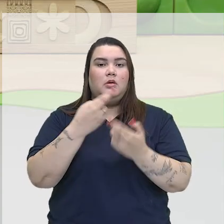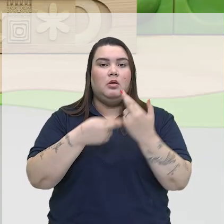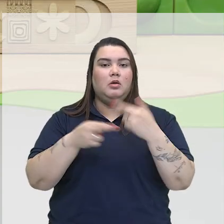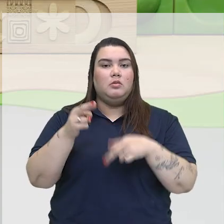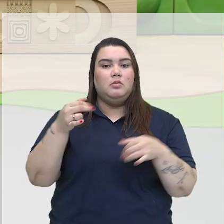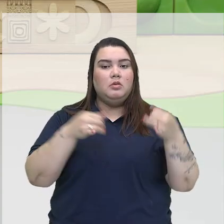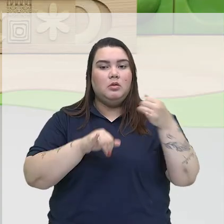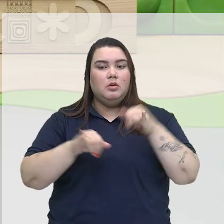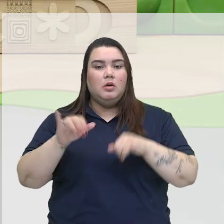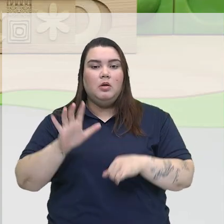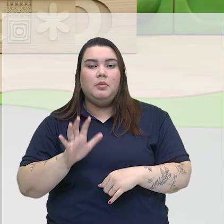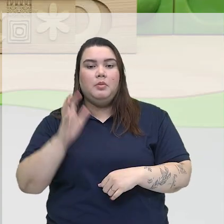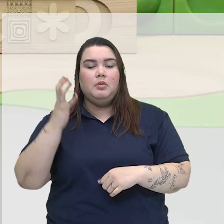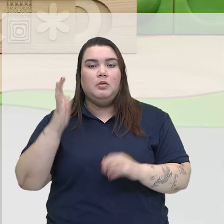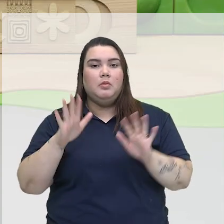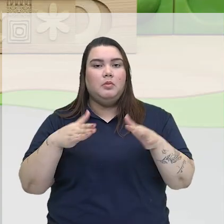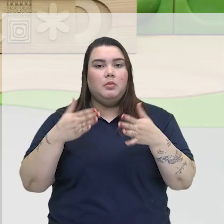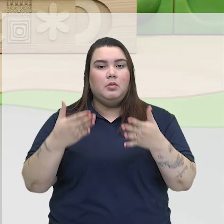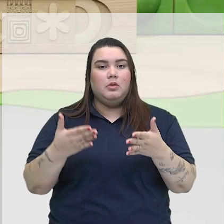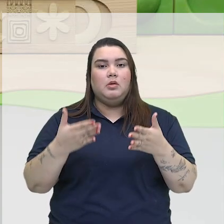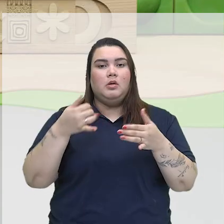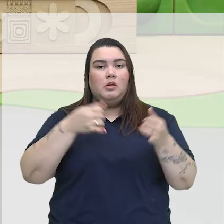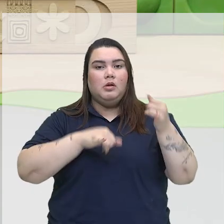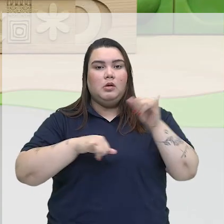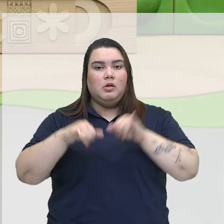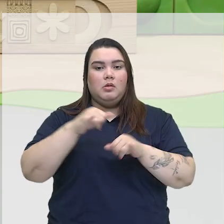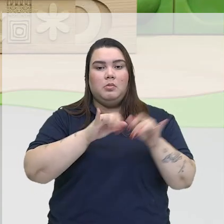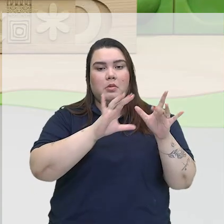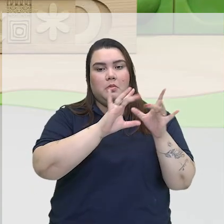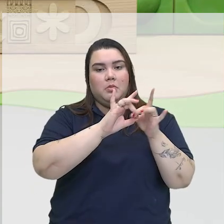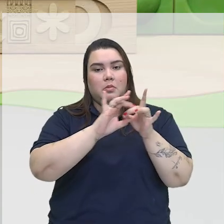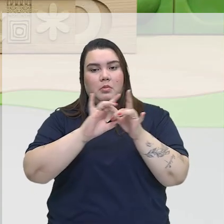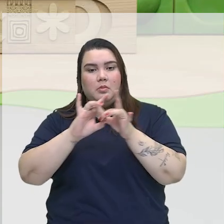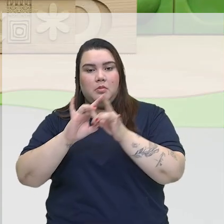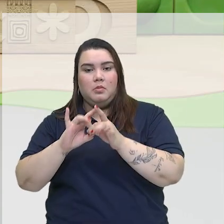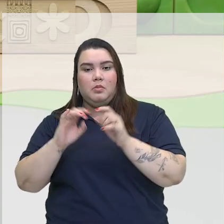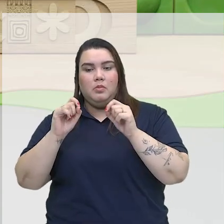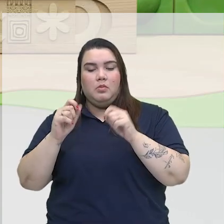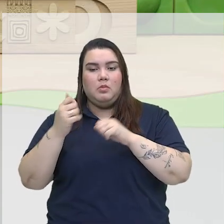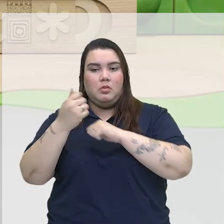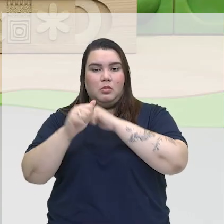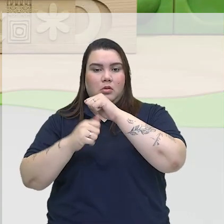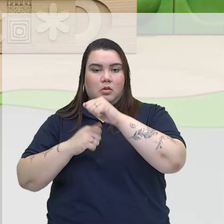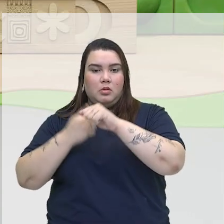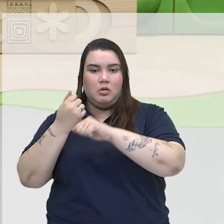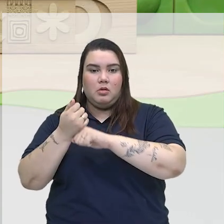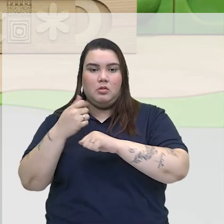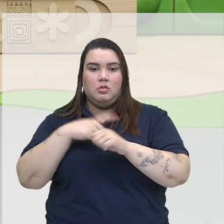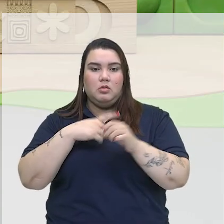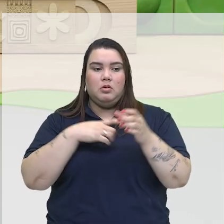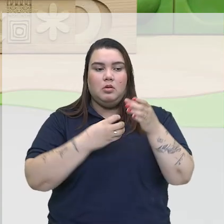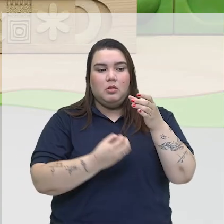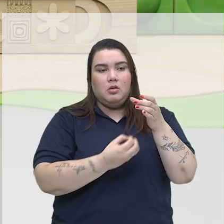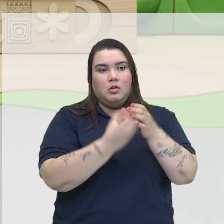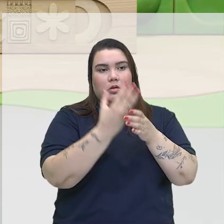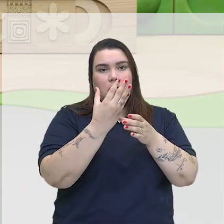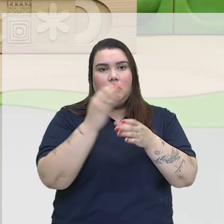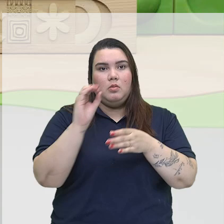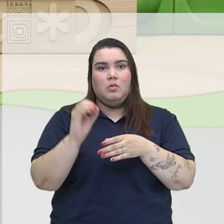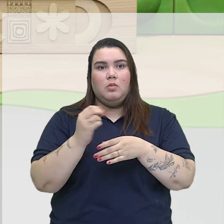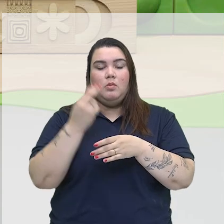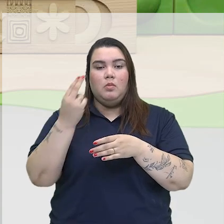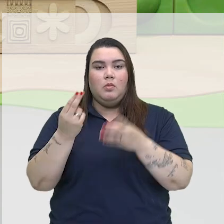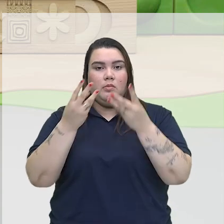elas ocorrem quando as ligações químicas entre os átomos são